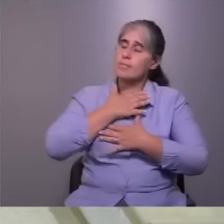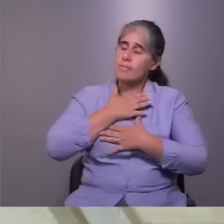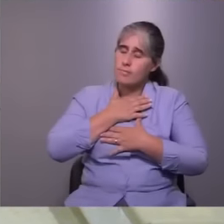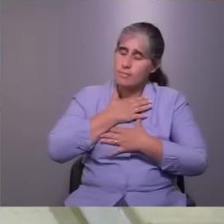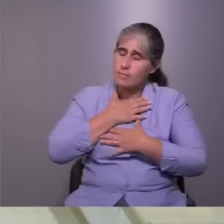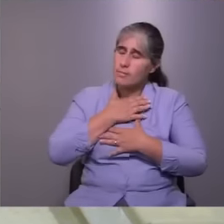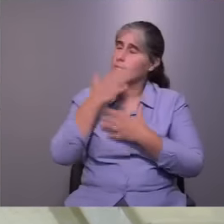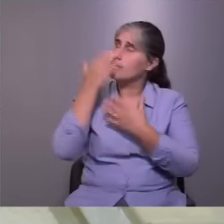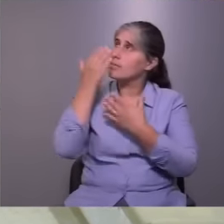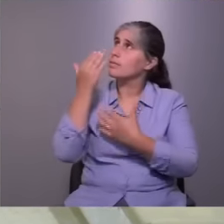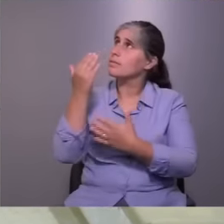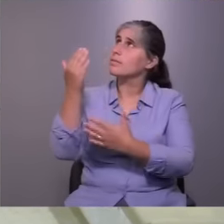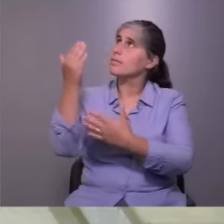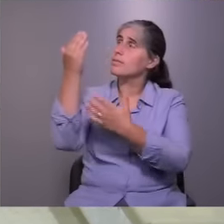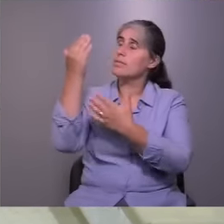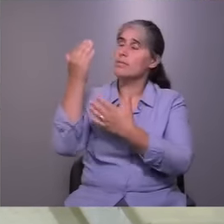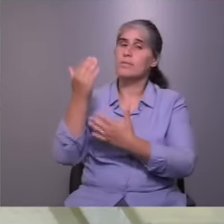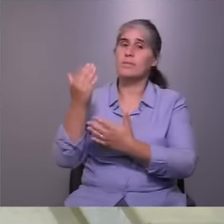Venite,